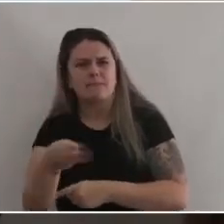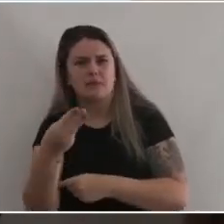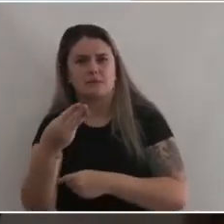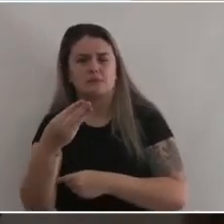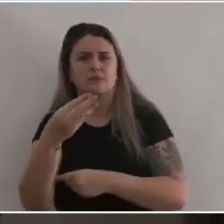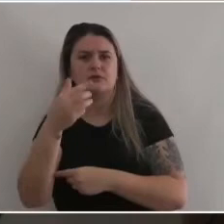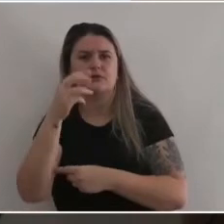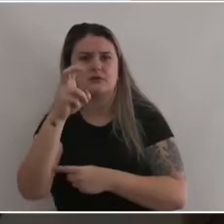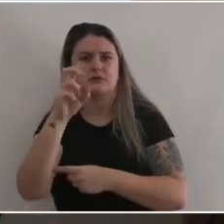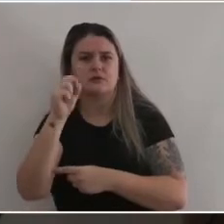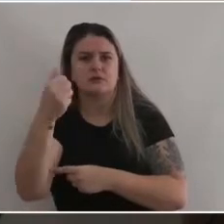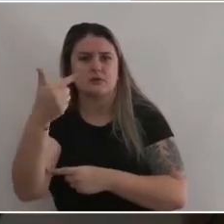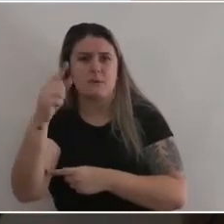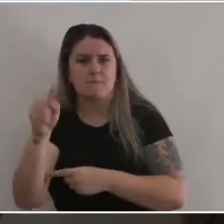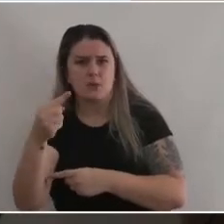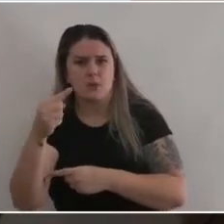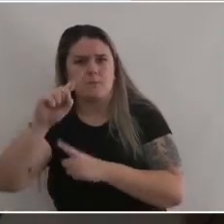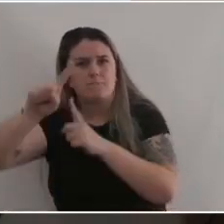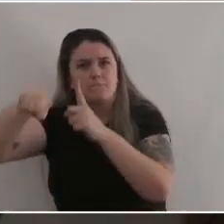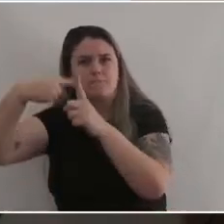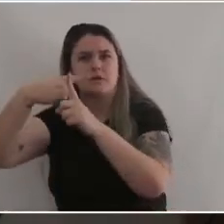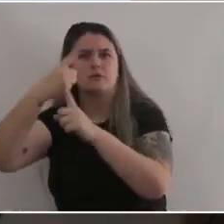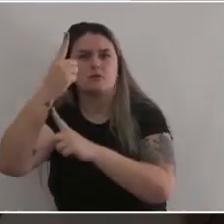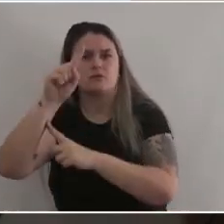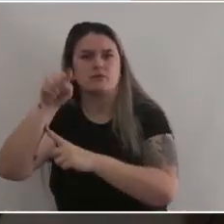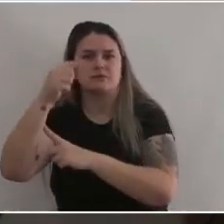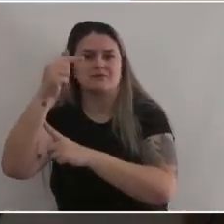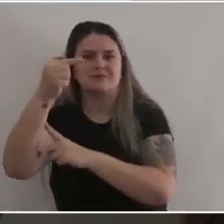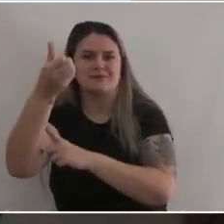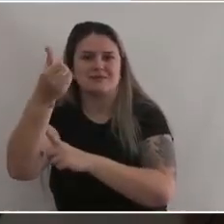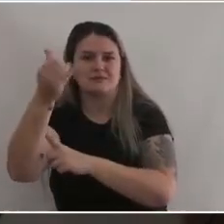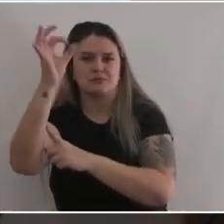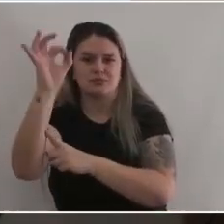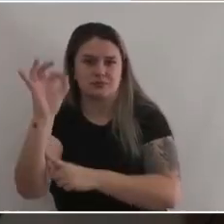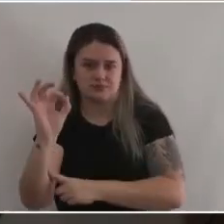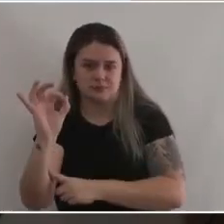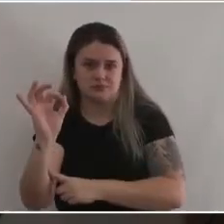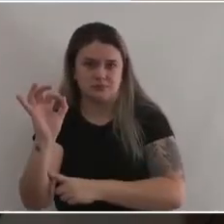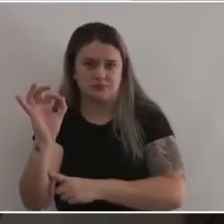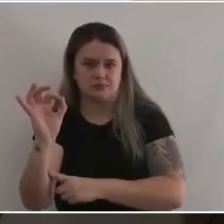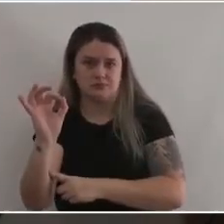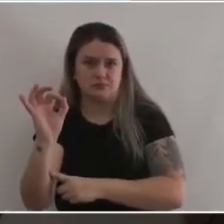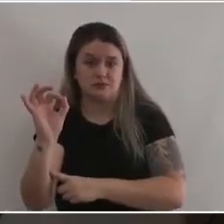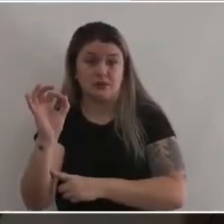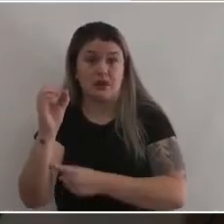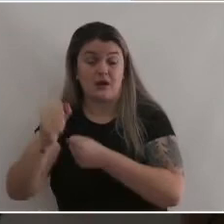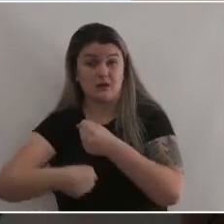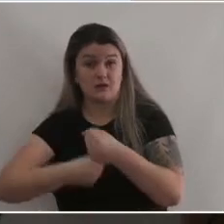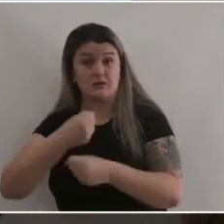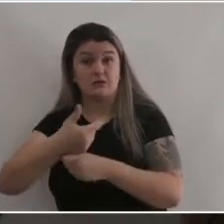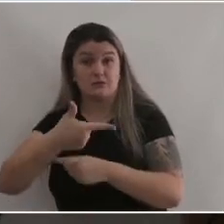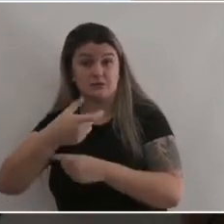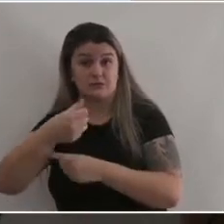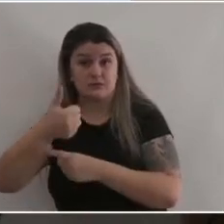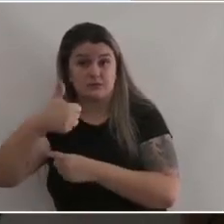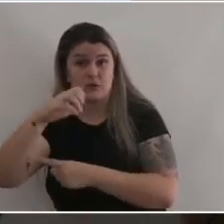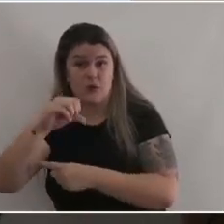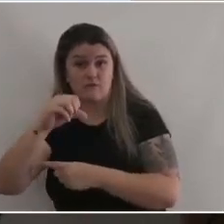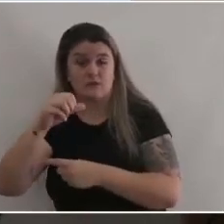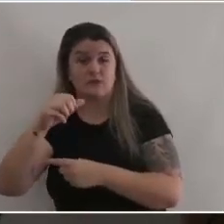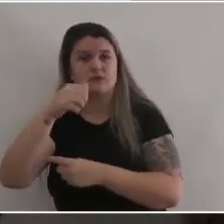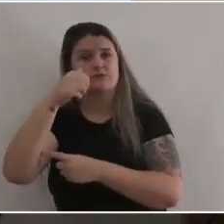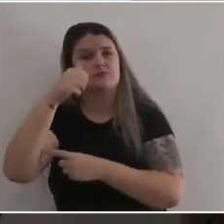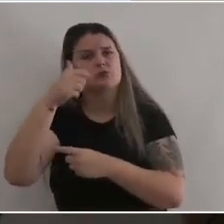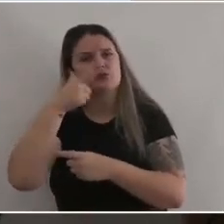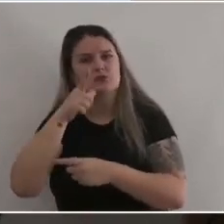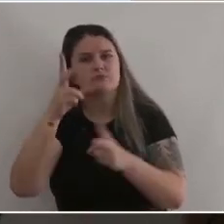145.582.000, um acréscimo de 1,76%. Para 2019, foram